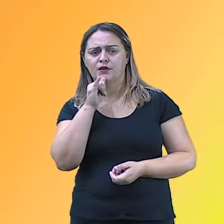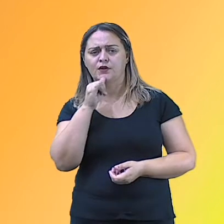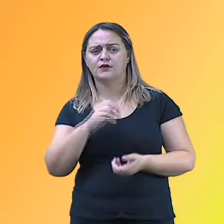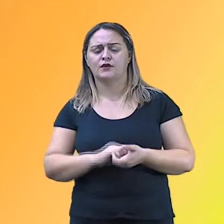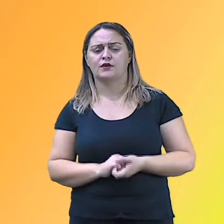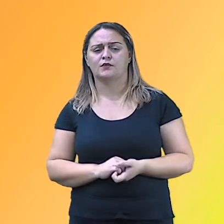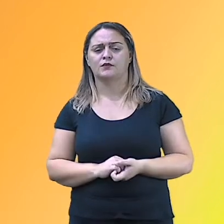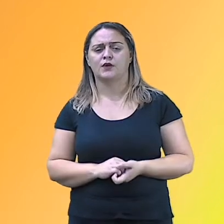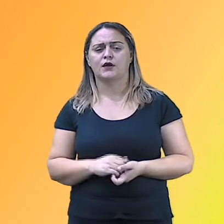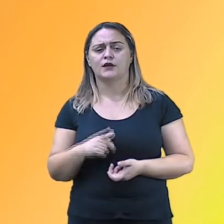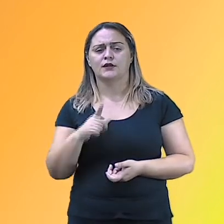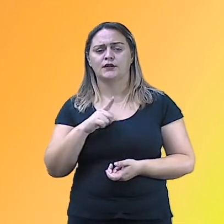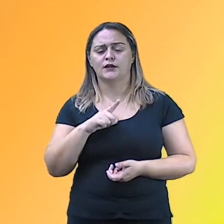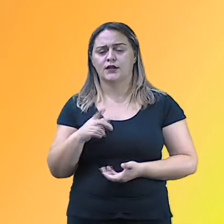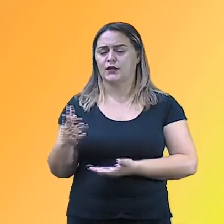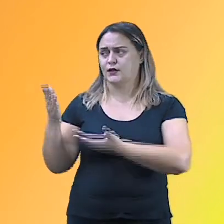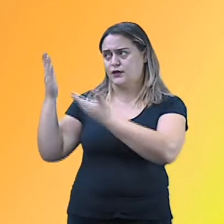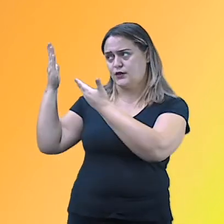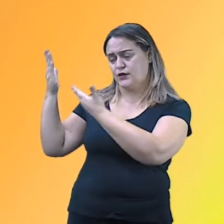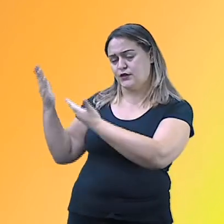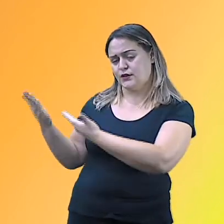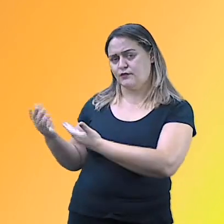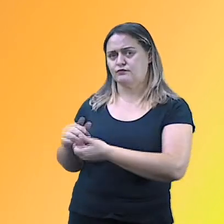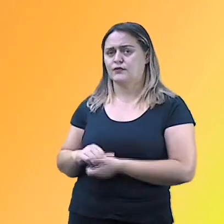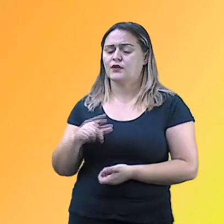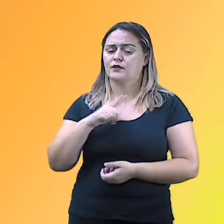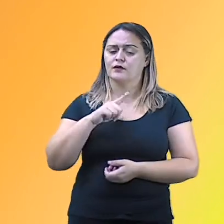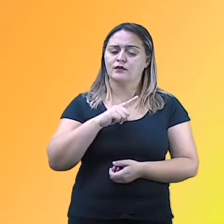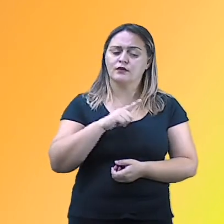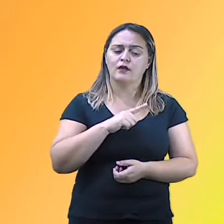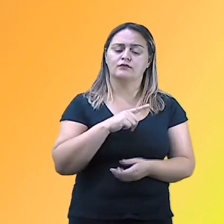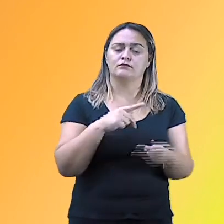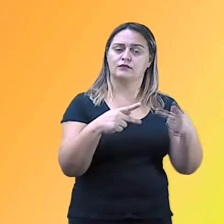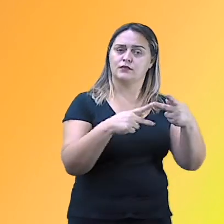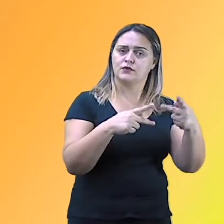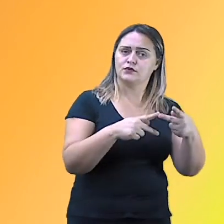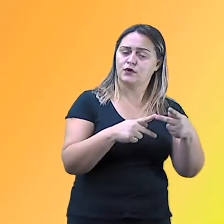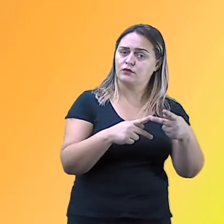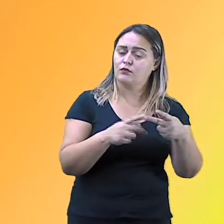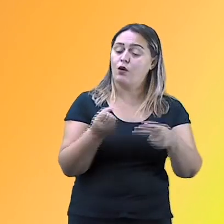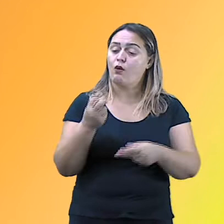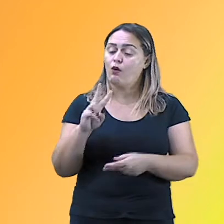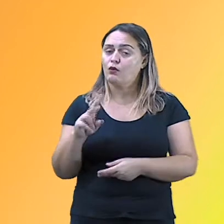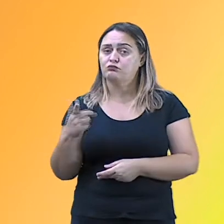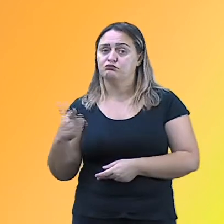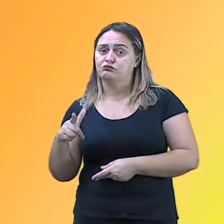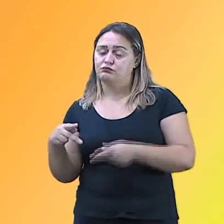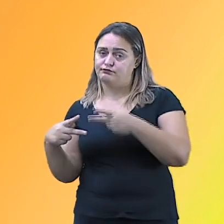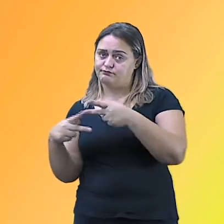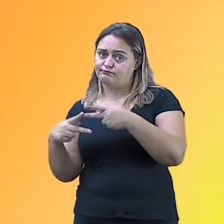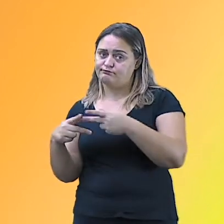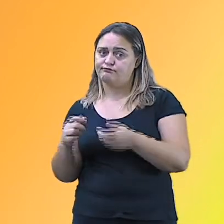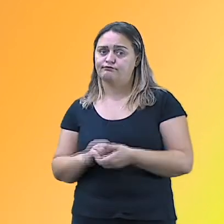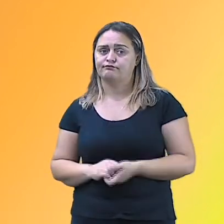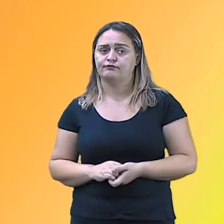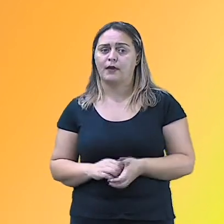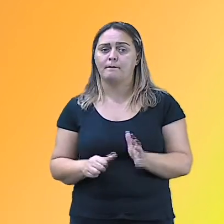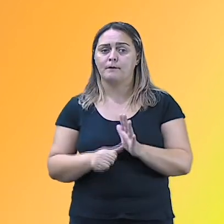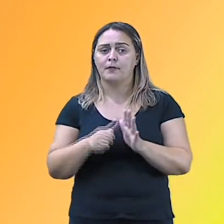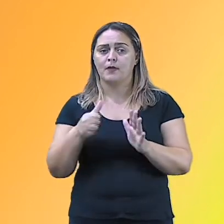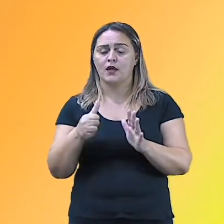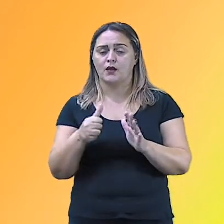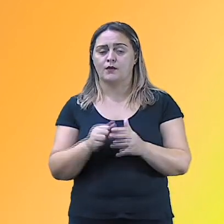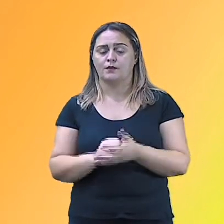do verbo, né? Com ou sem preposição. O primeiro exemplo nós temos aqui, ó. Feche